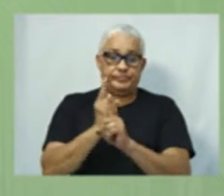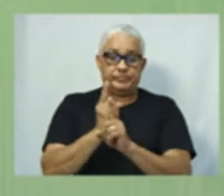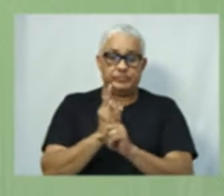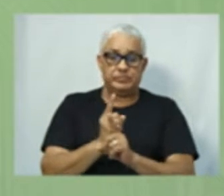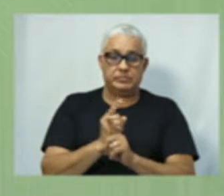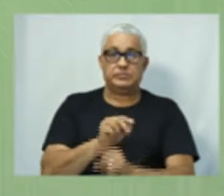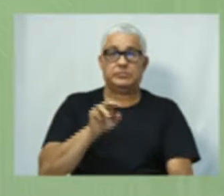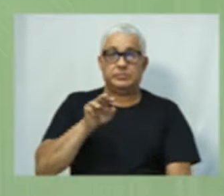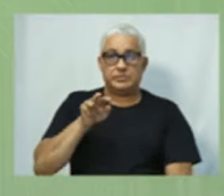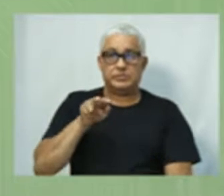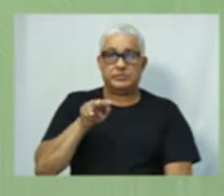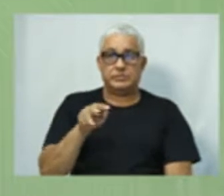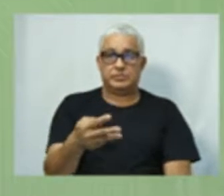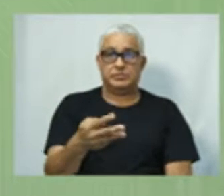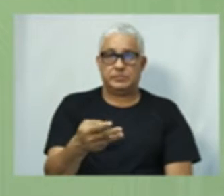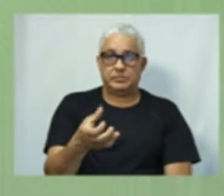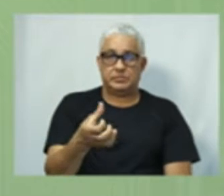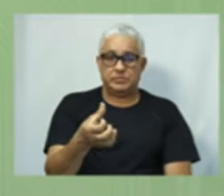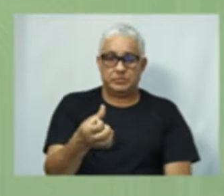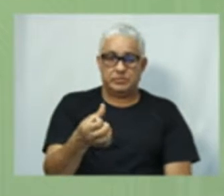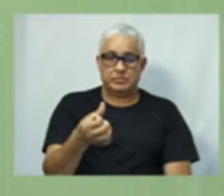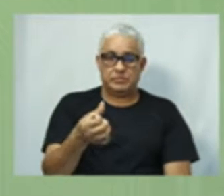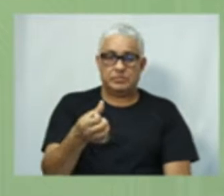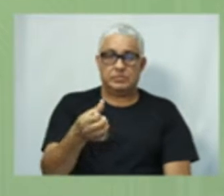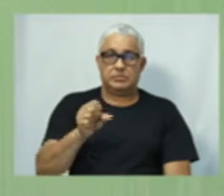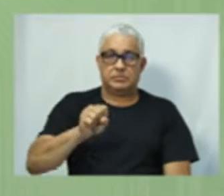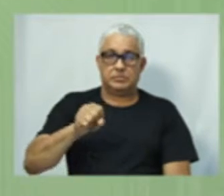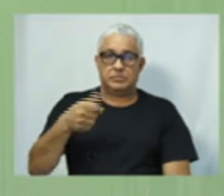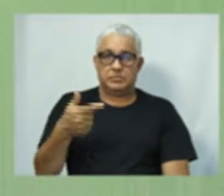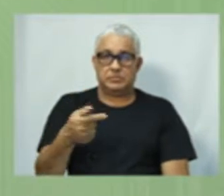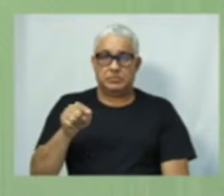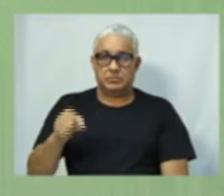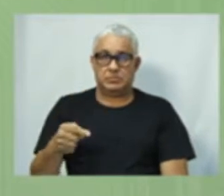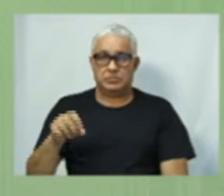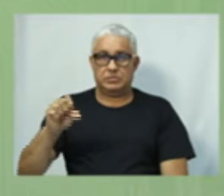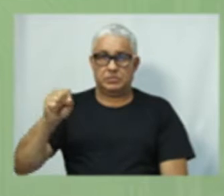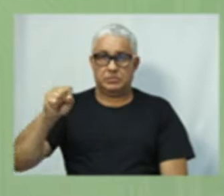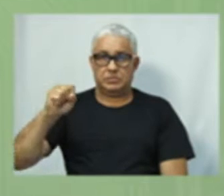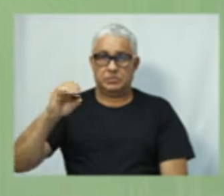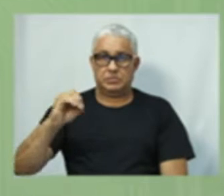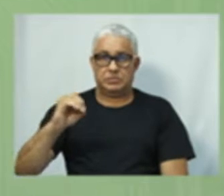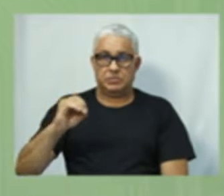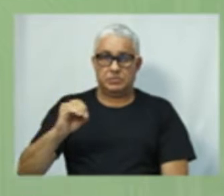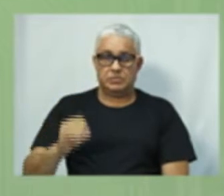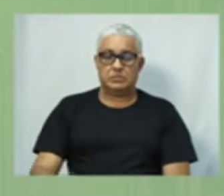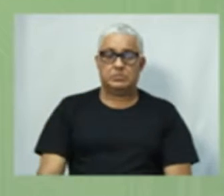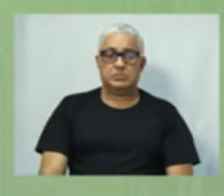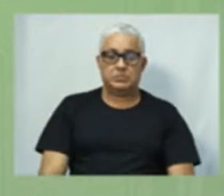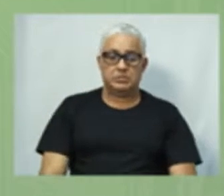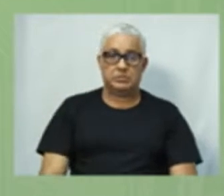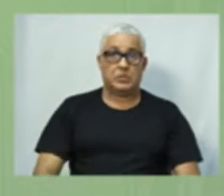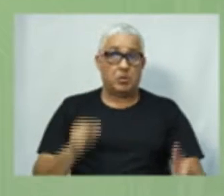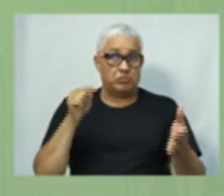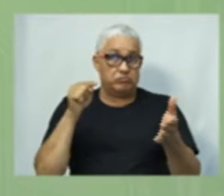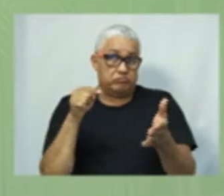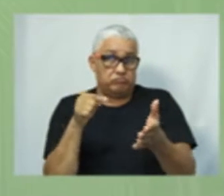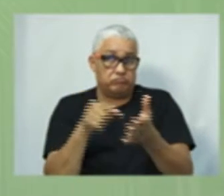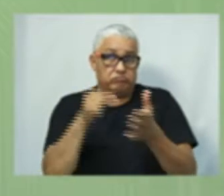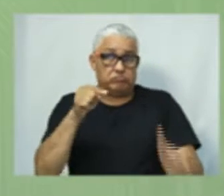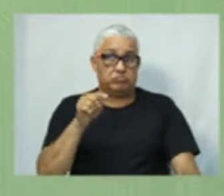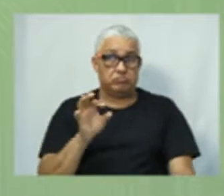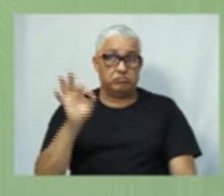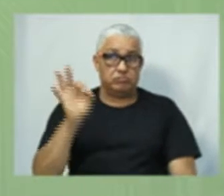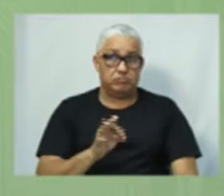341.000 vezes 1,08%. Não aperta o sinal de igual, hein? Aperta o sinal de porcentagem. Vai achar o número